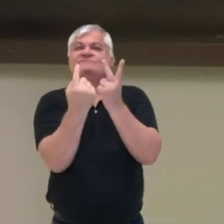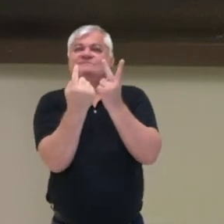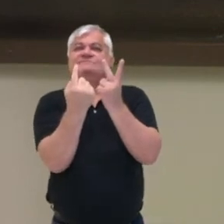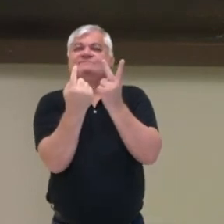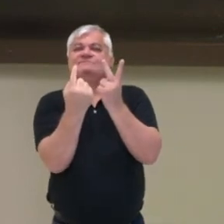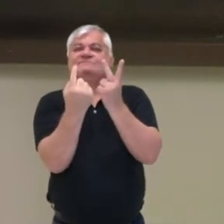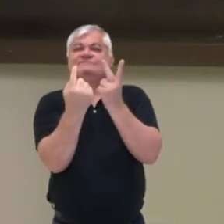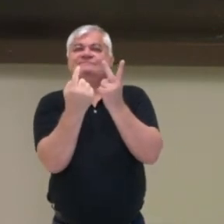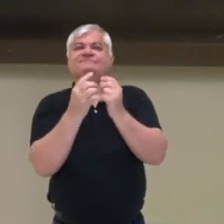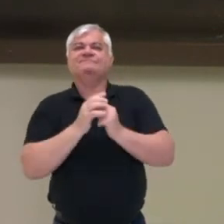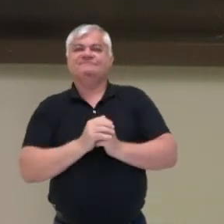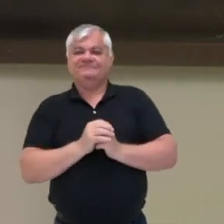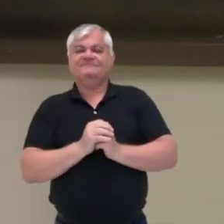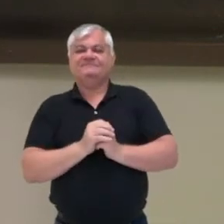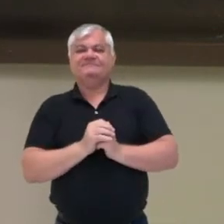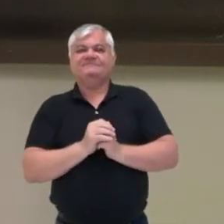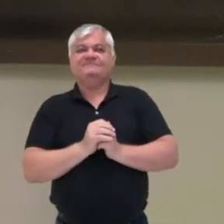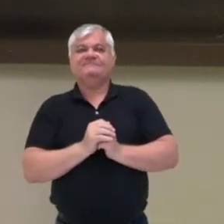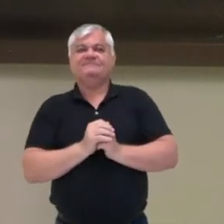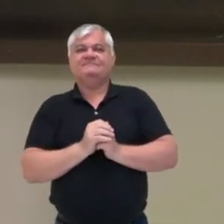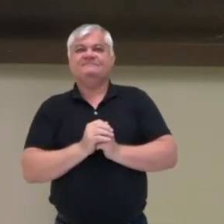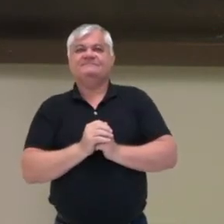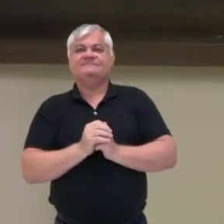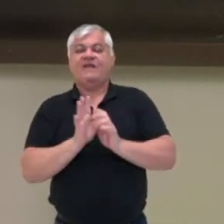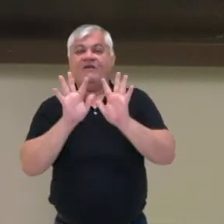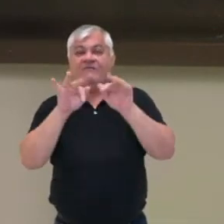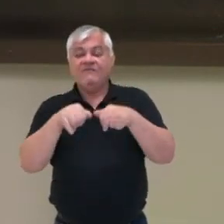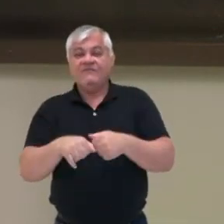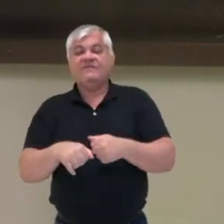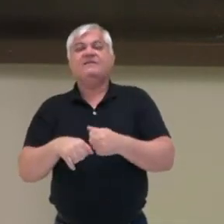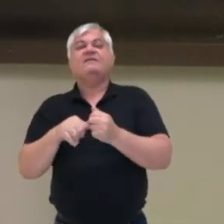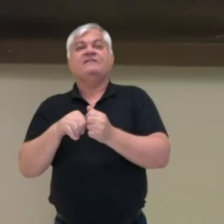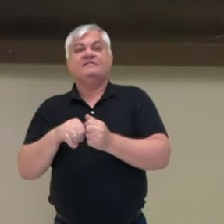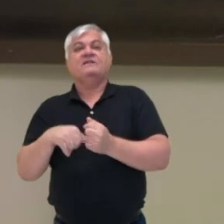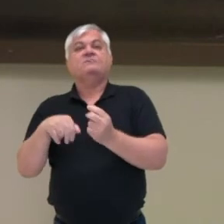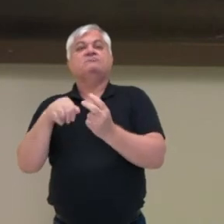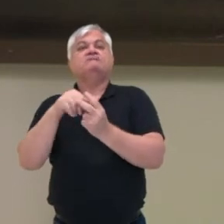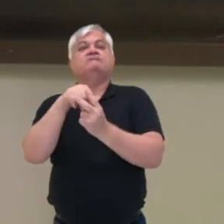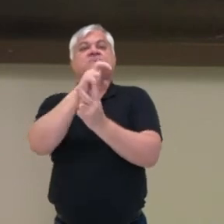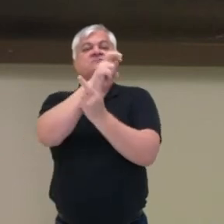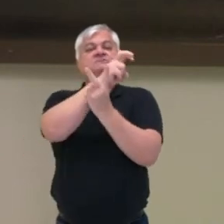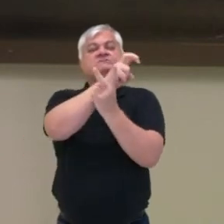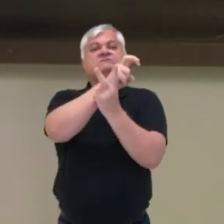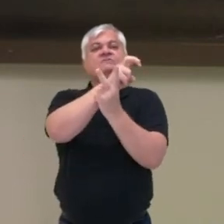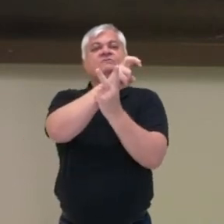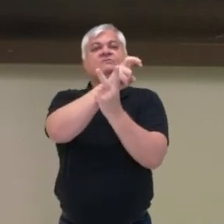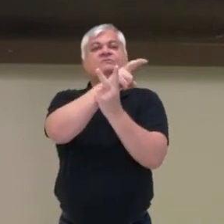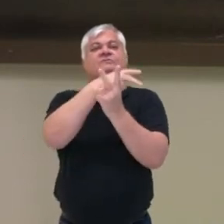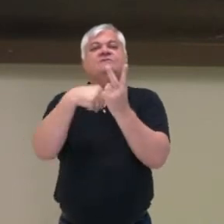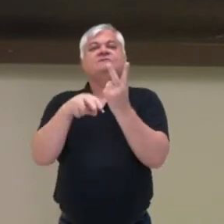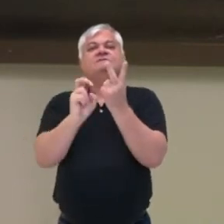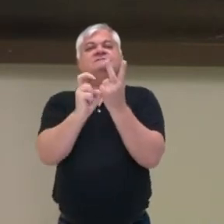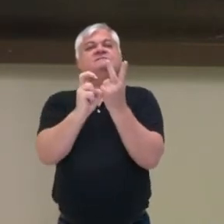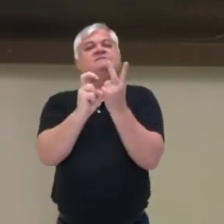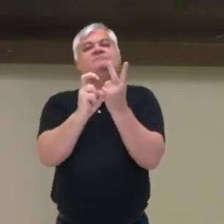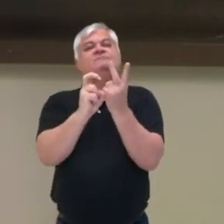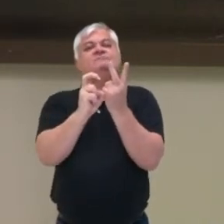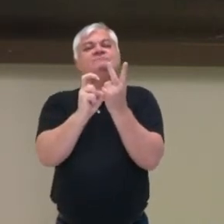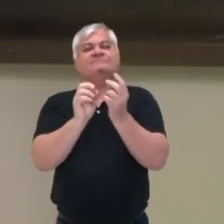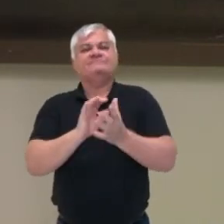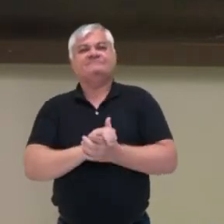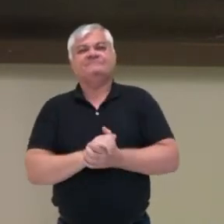o numerador o expoente. Permaneci com o índice, 5 elevado na 1 é